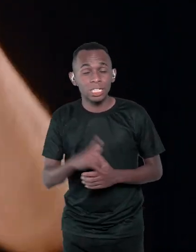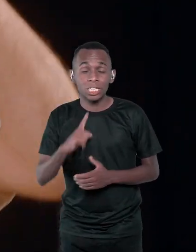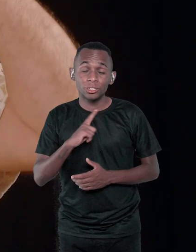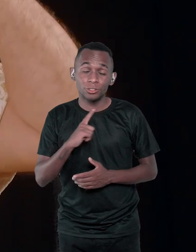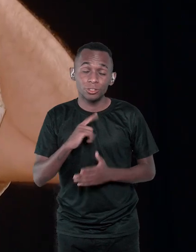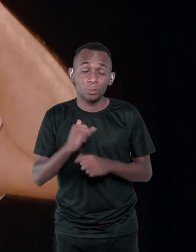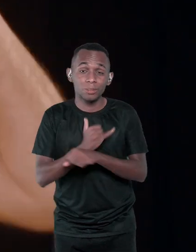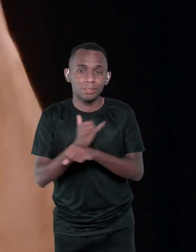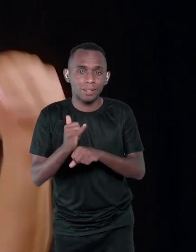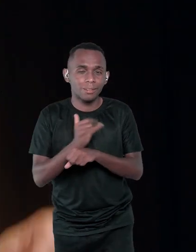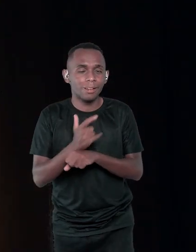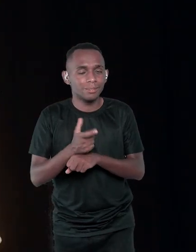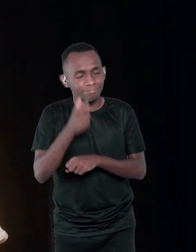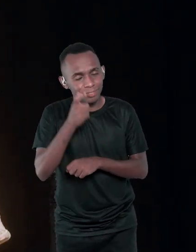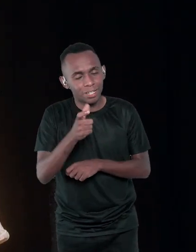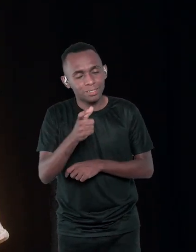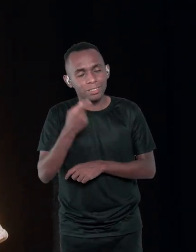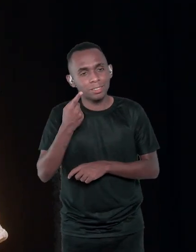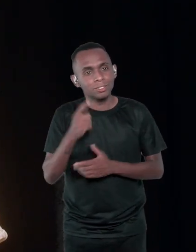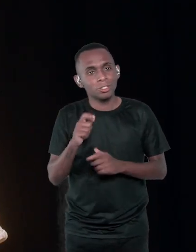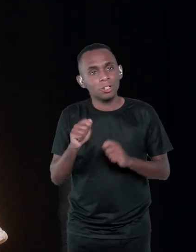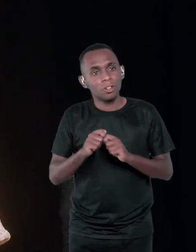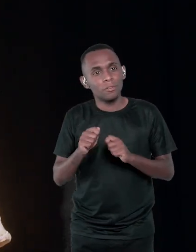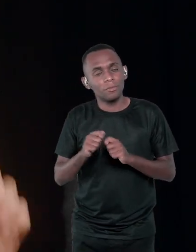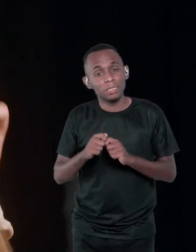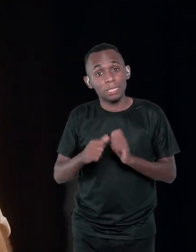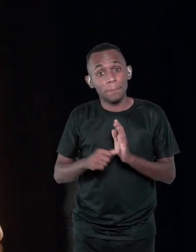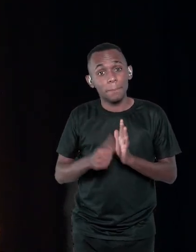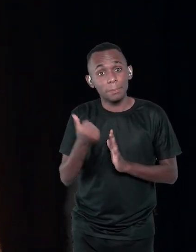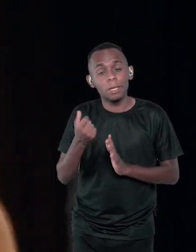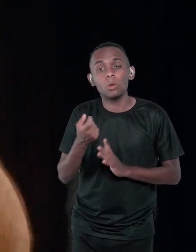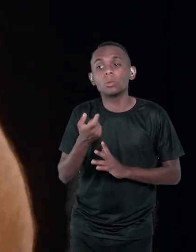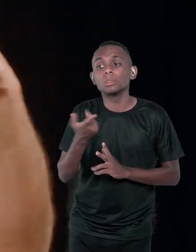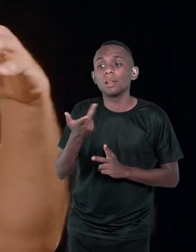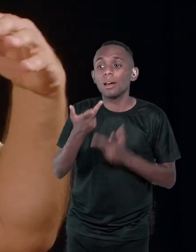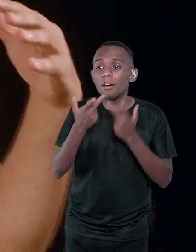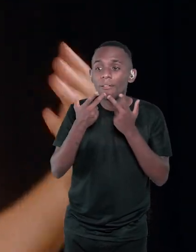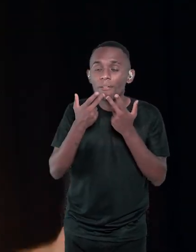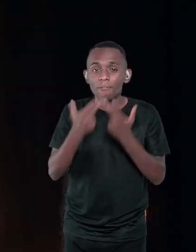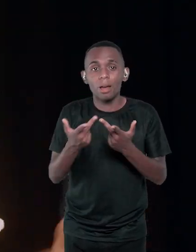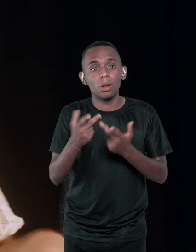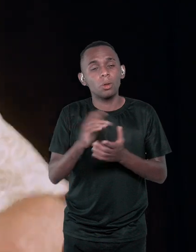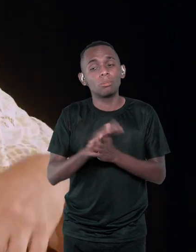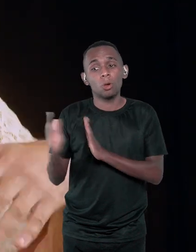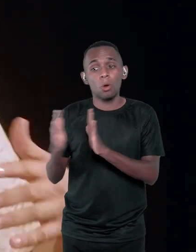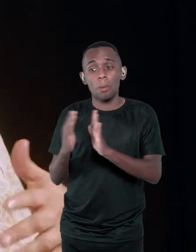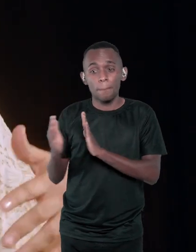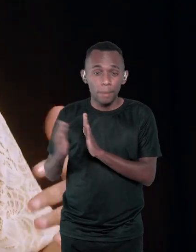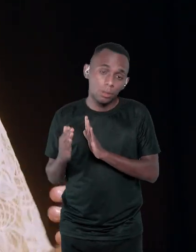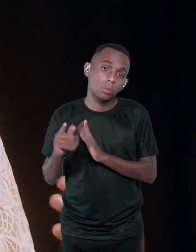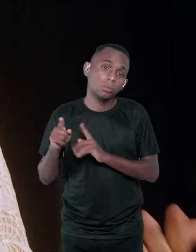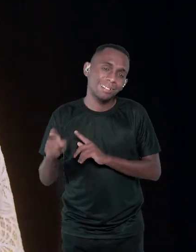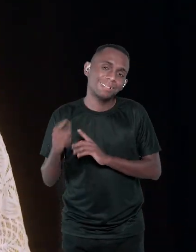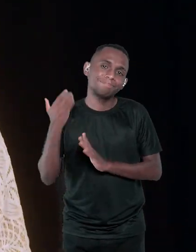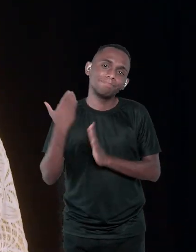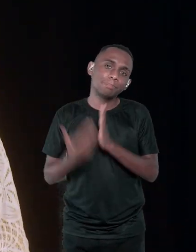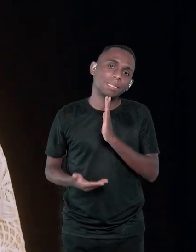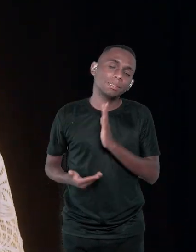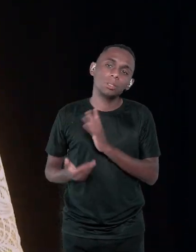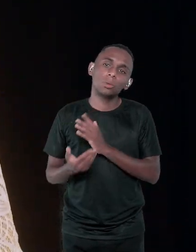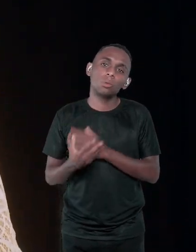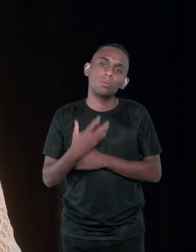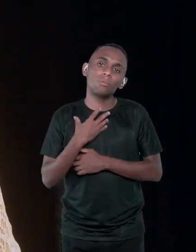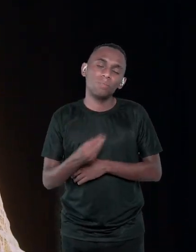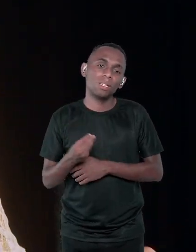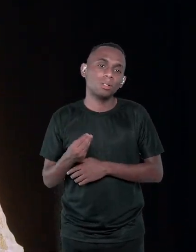ali, que é super interessante. A primeira vez que ela falou isso foi quando ela teve um período que quando ela perdeu o filho do